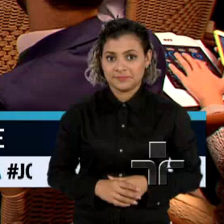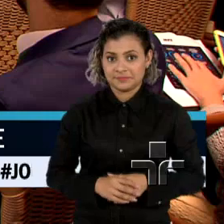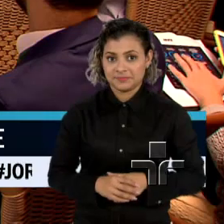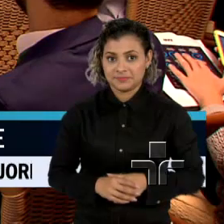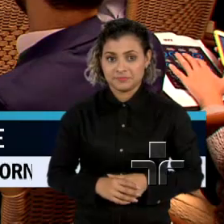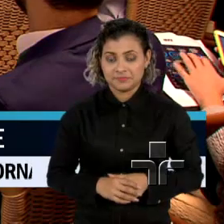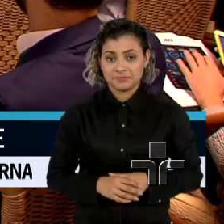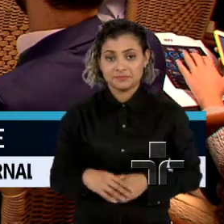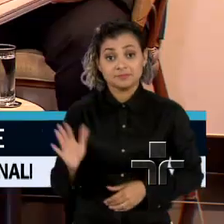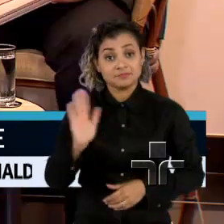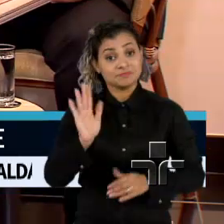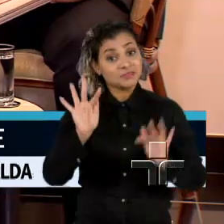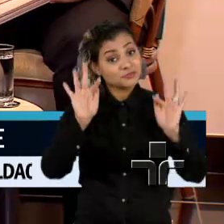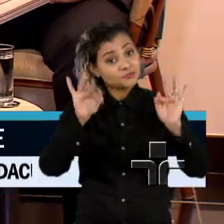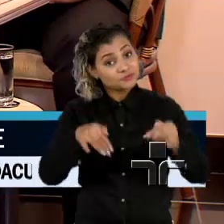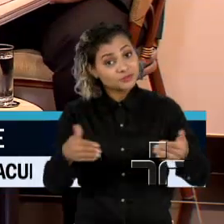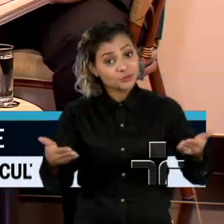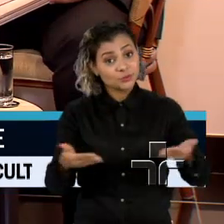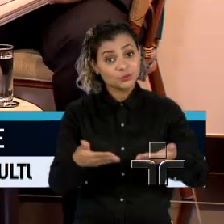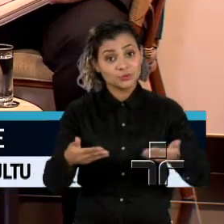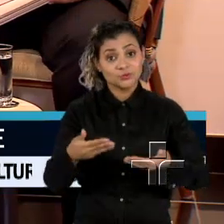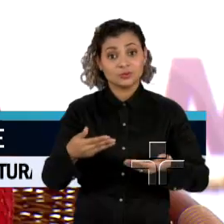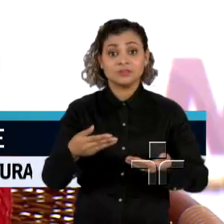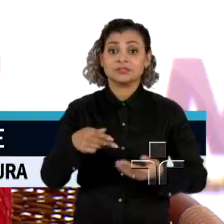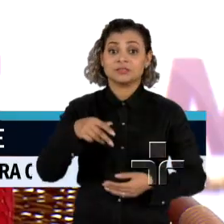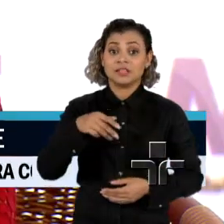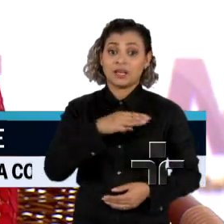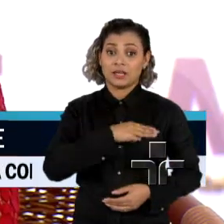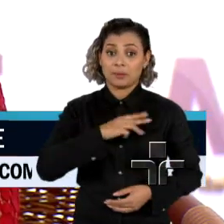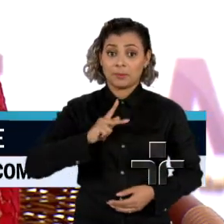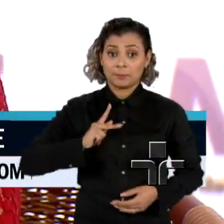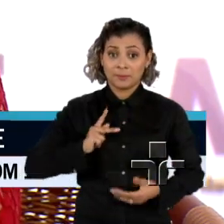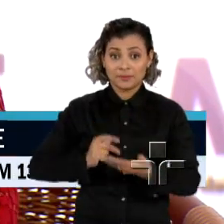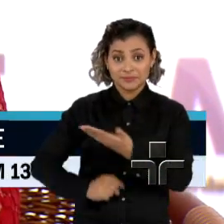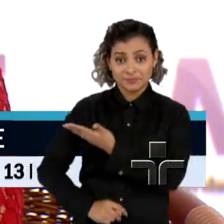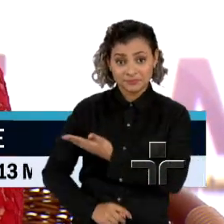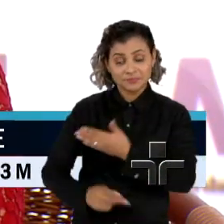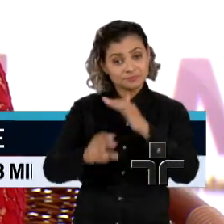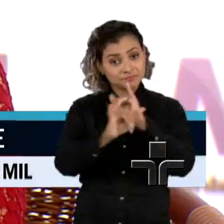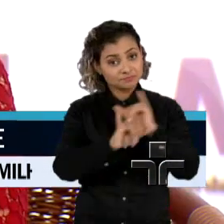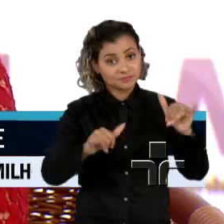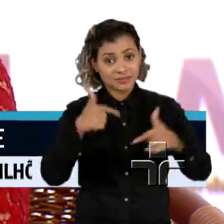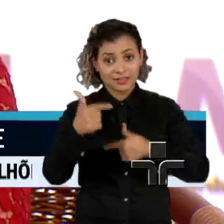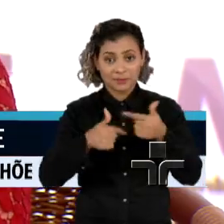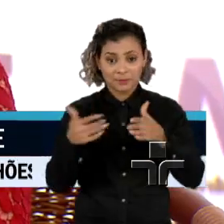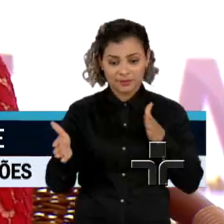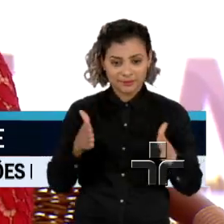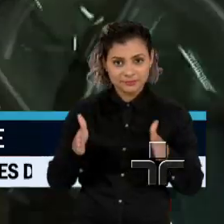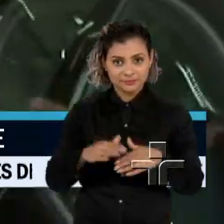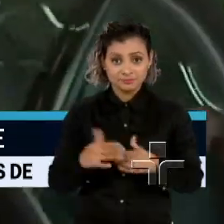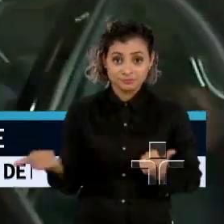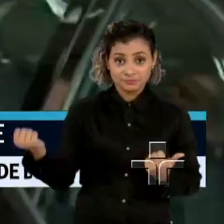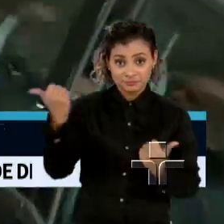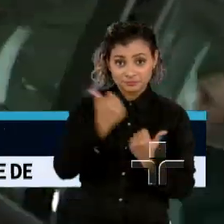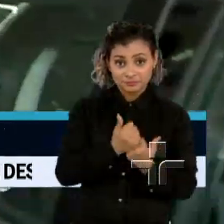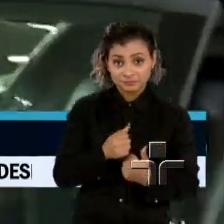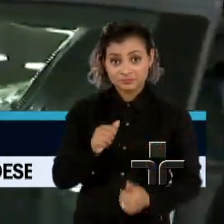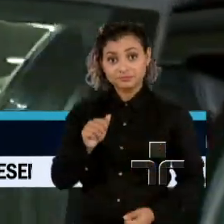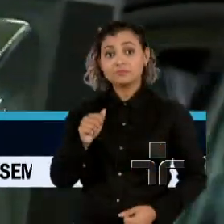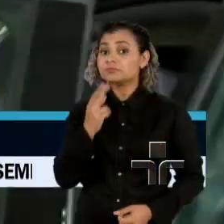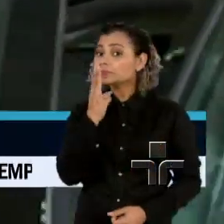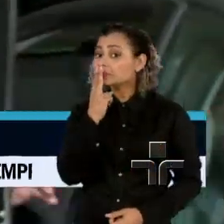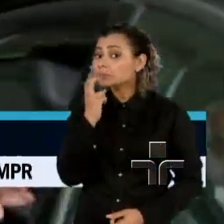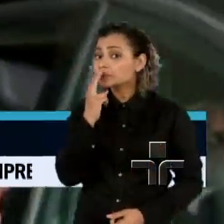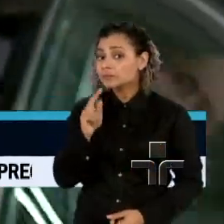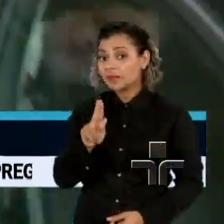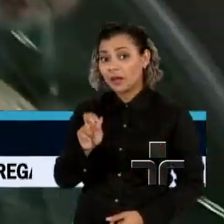Ao se despedir da chefia do Ministério Público, Raquel Dodge fez um balanço do seu mandato. Seu substituto, Augusto Aras,